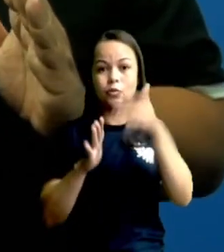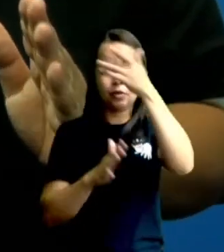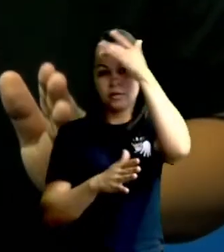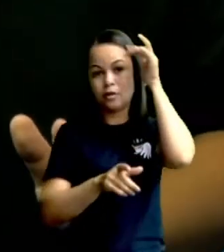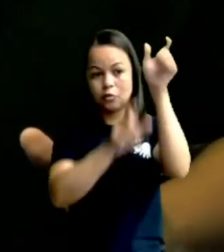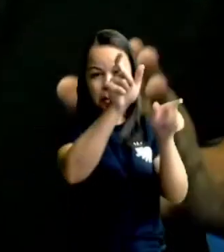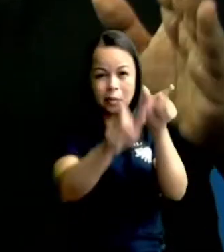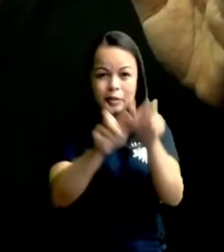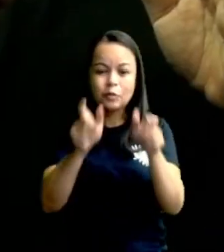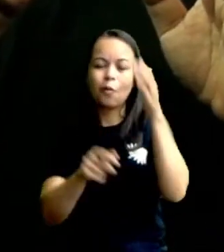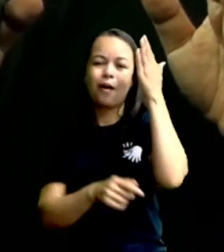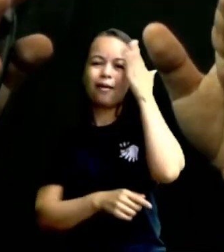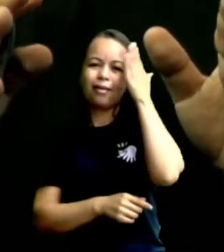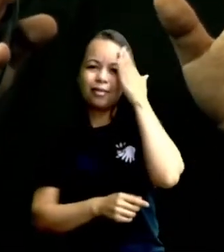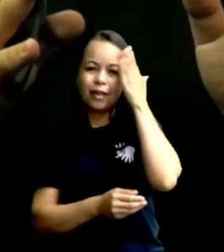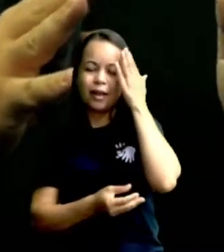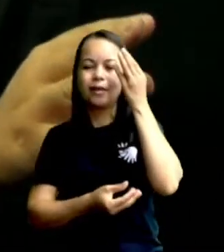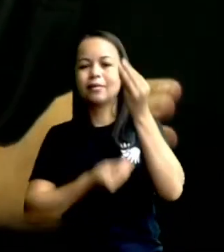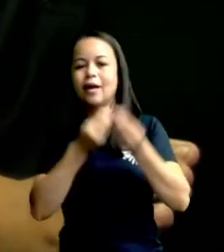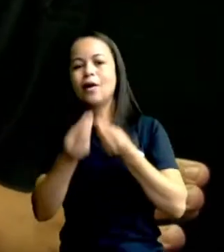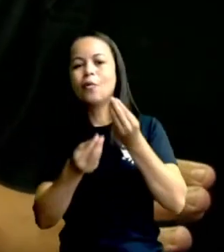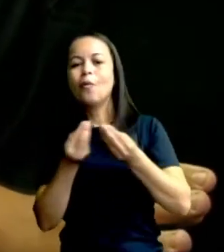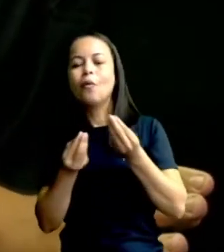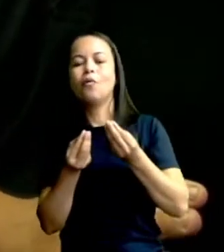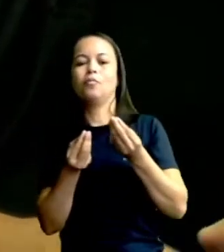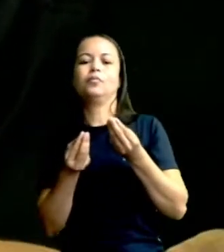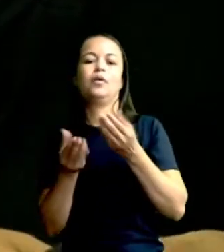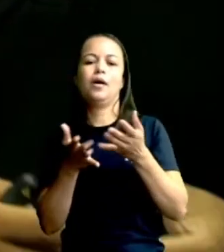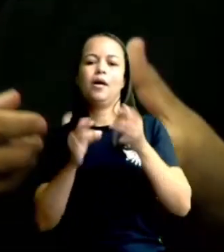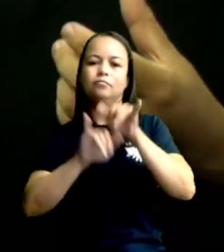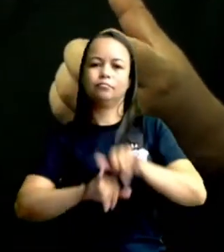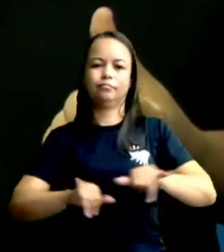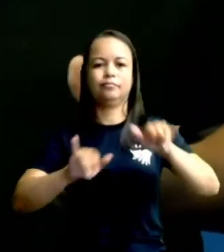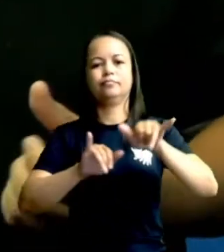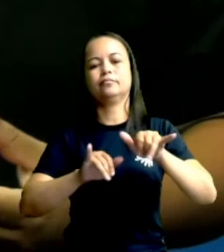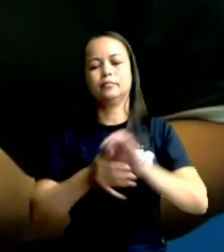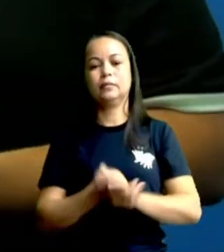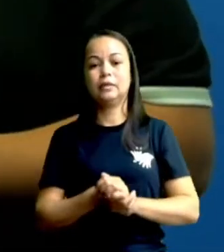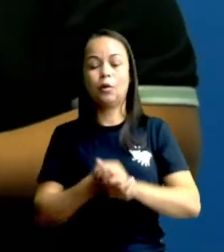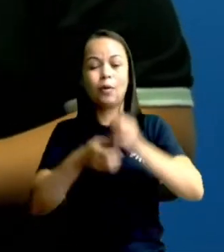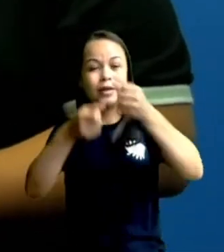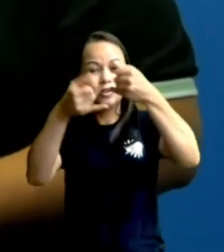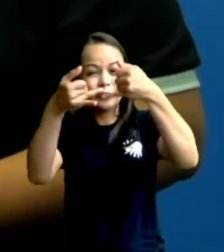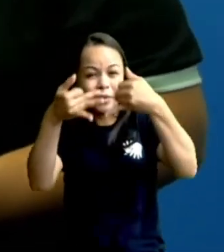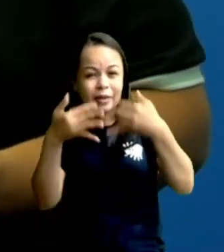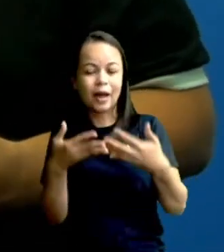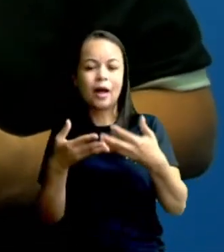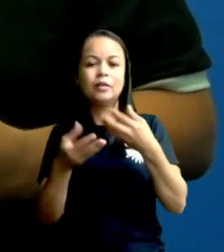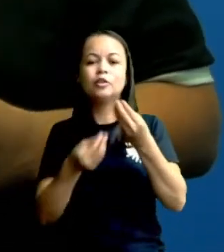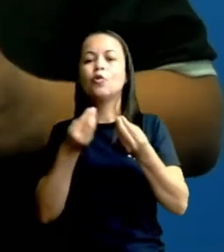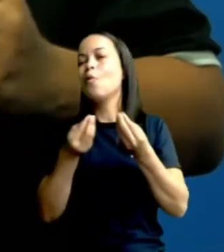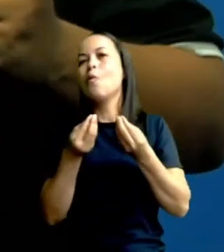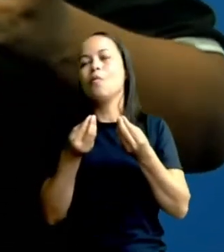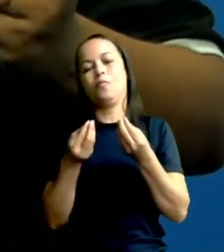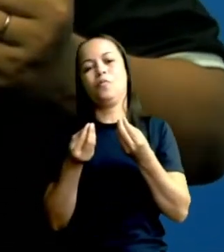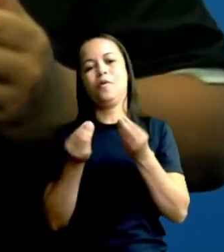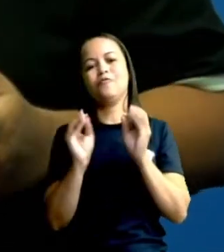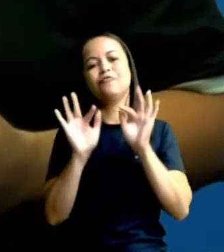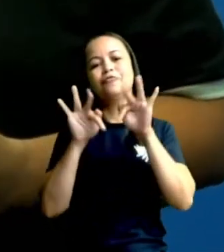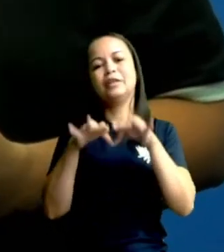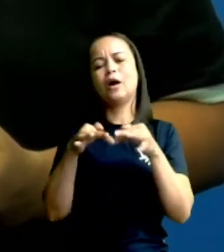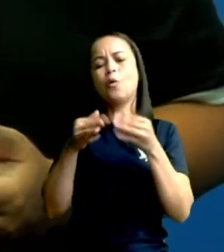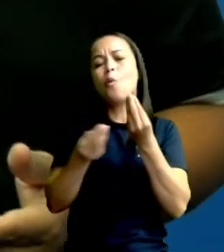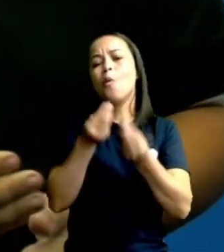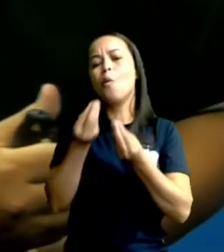consiga compreender a mensagem, tá bom, gente? Explicar, né, de forma a finalidade, como é que eu vou